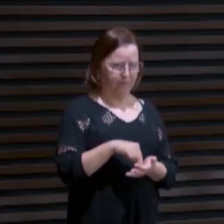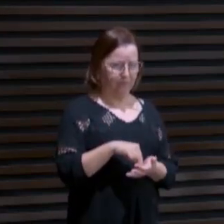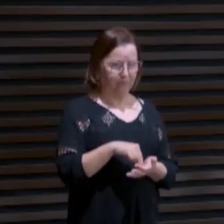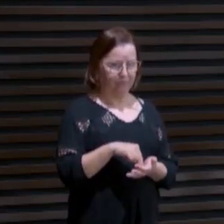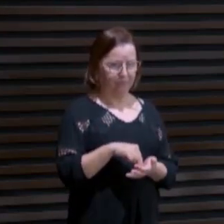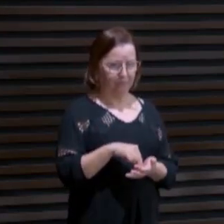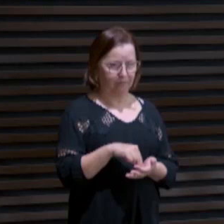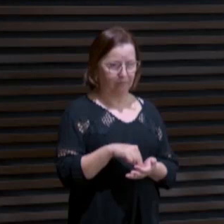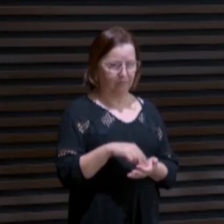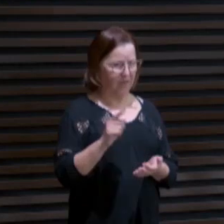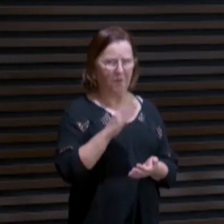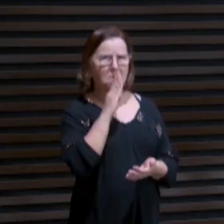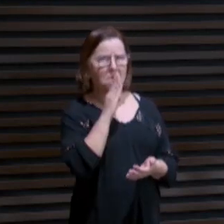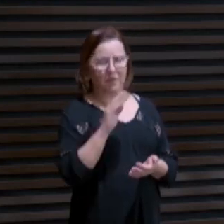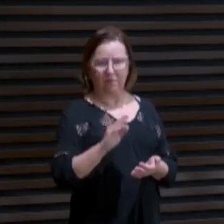é covardia.